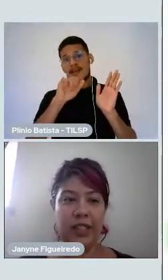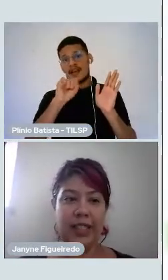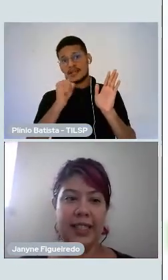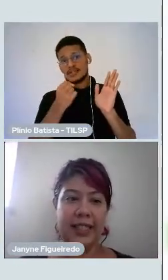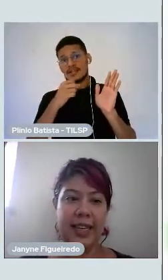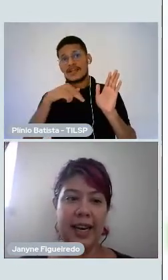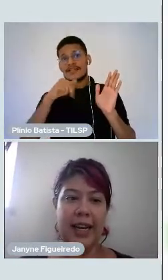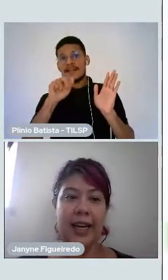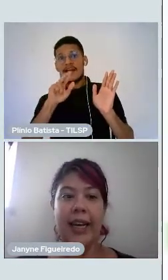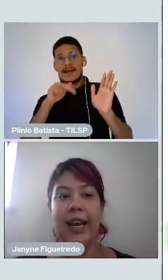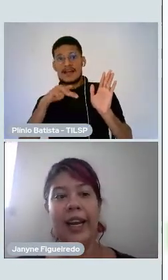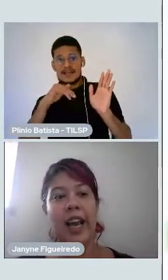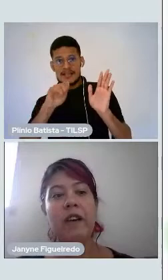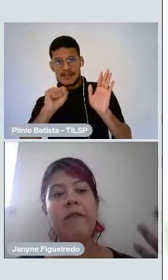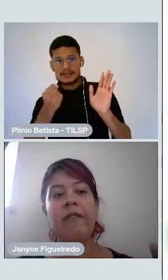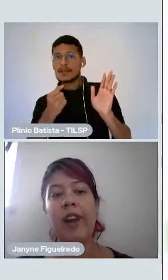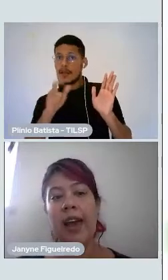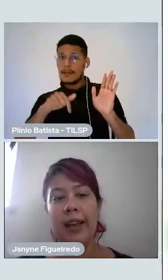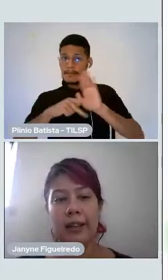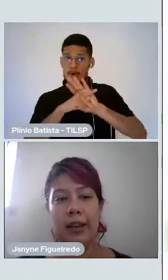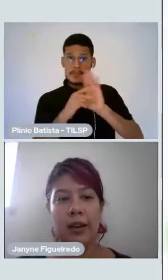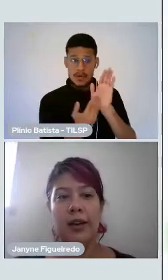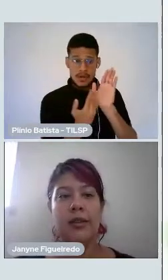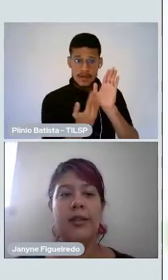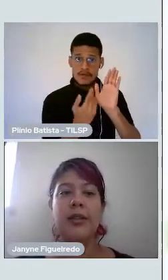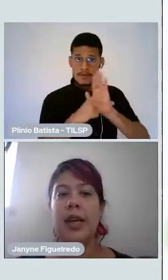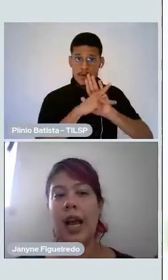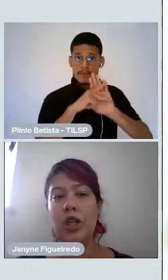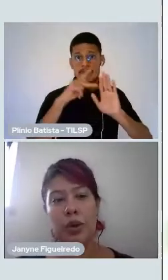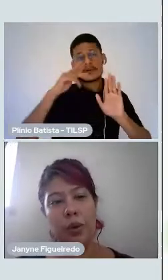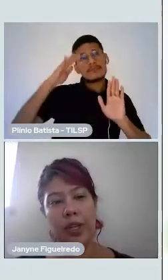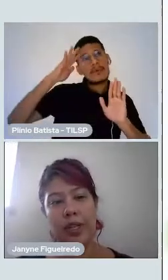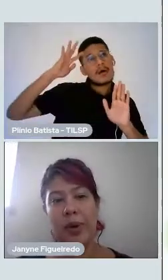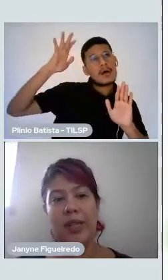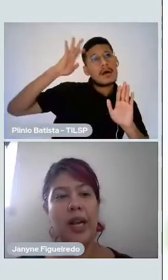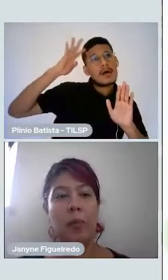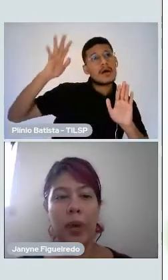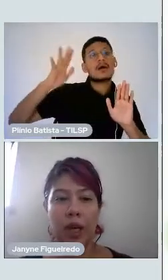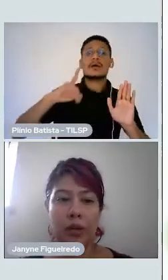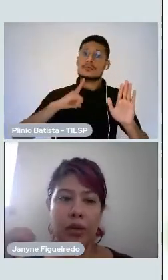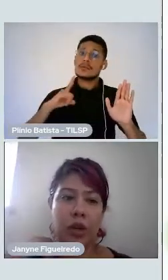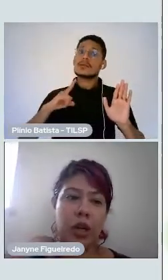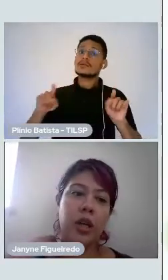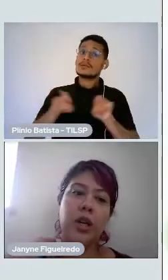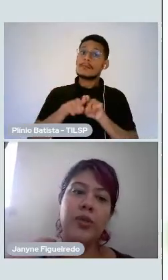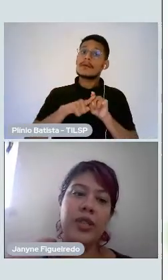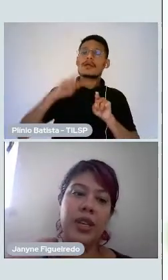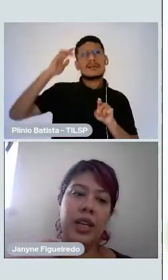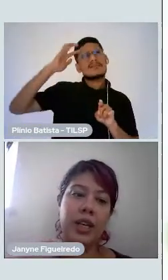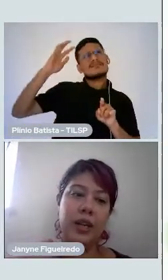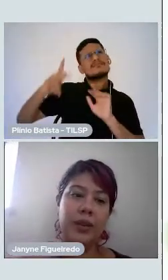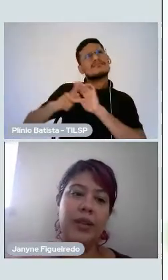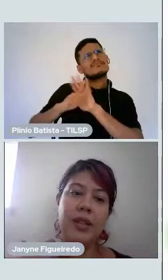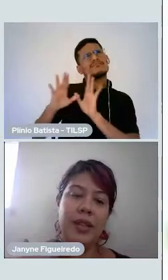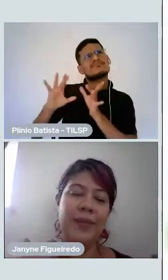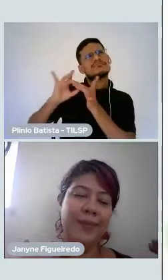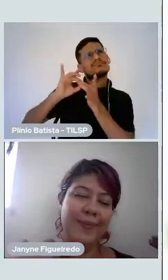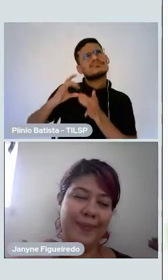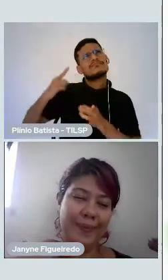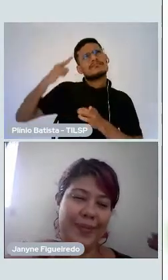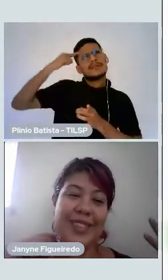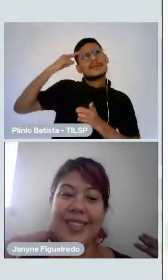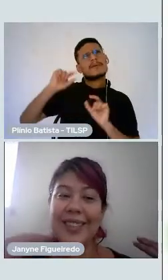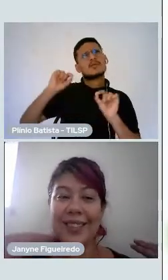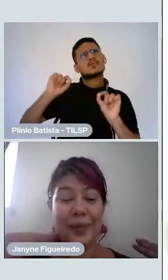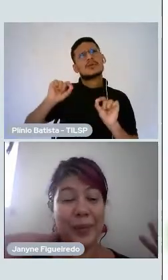um livro de fantasia, ele reflete questões e pensamentos se